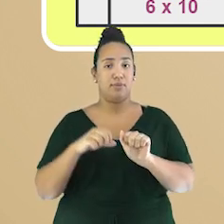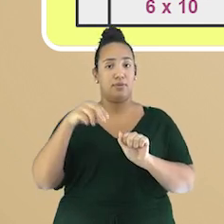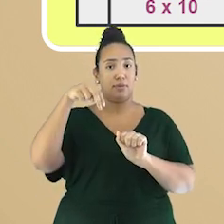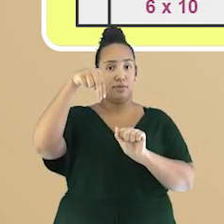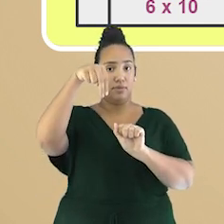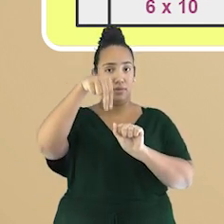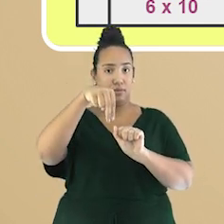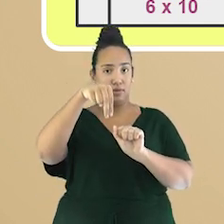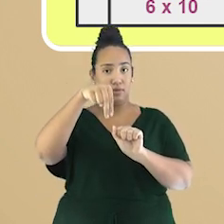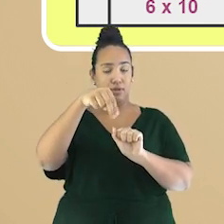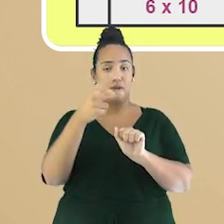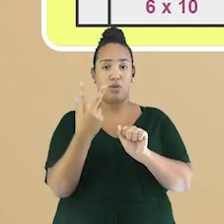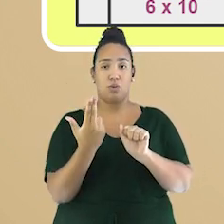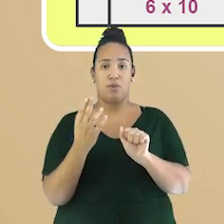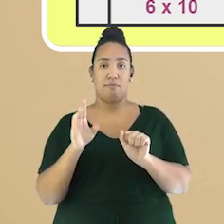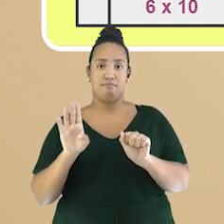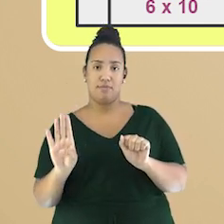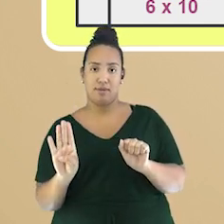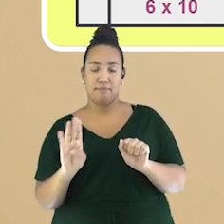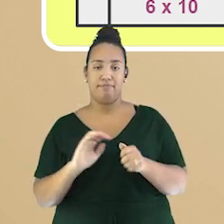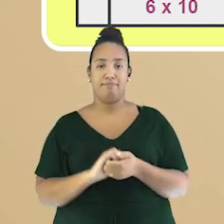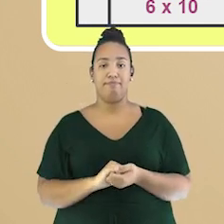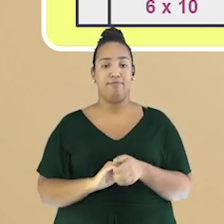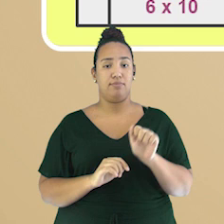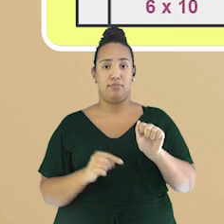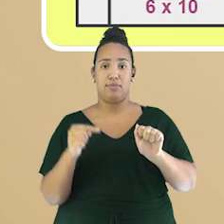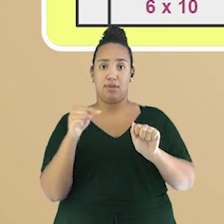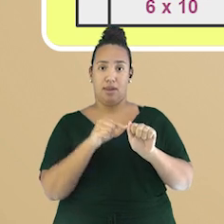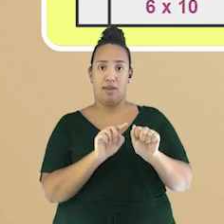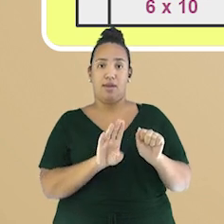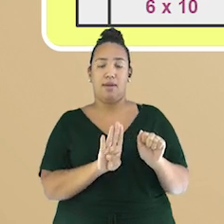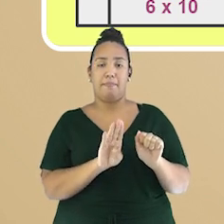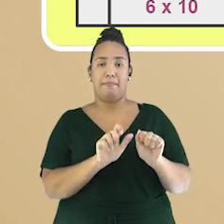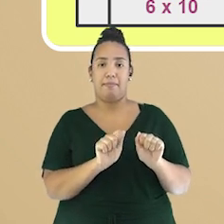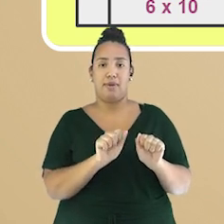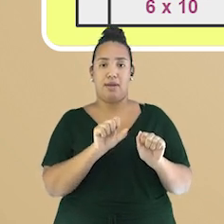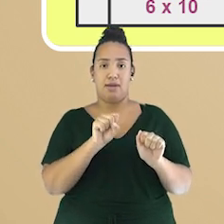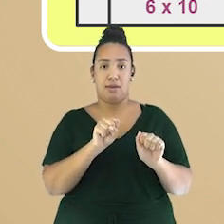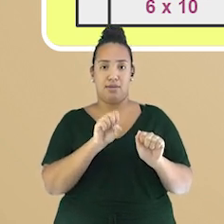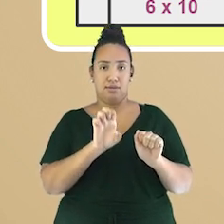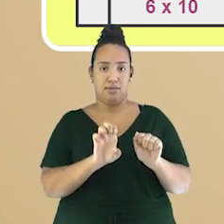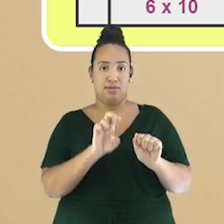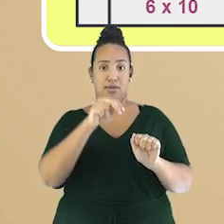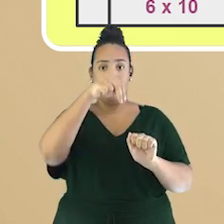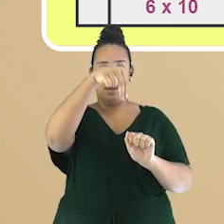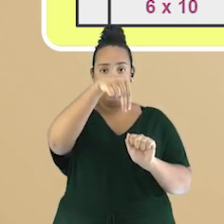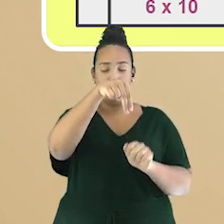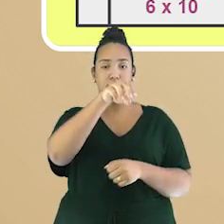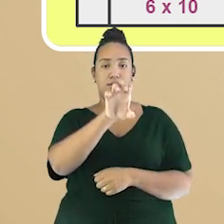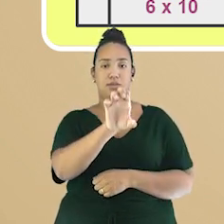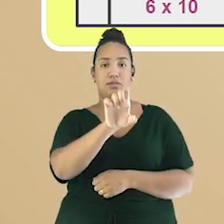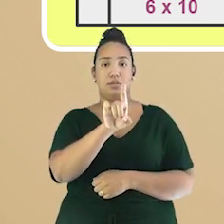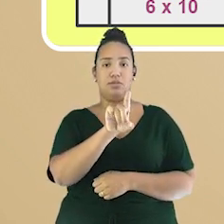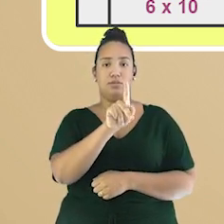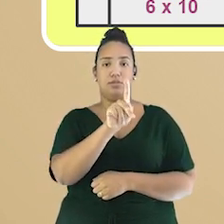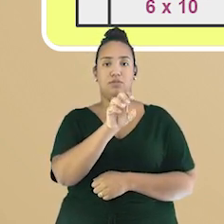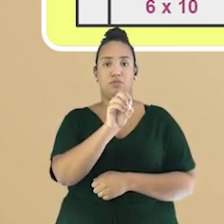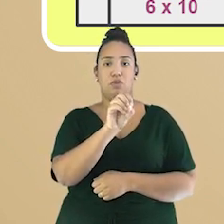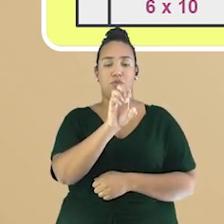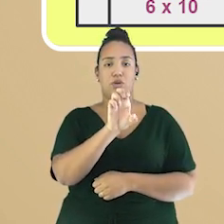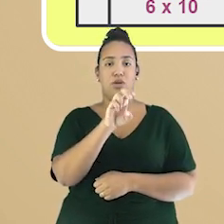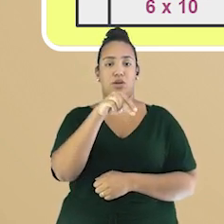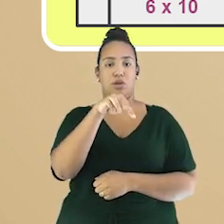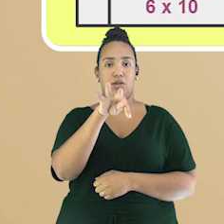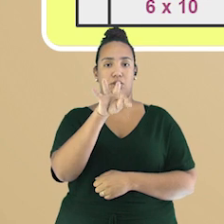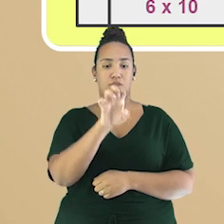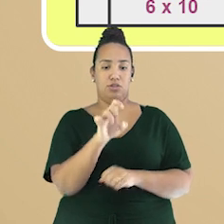a B. O A é chamado de base, N é o expoente, a quantidade de vezes que a